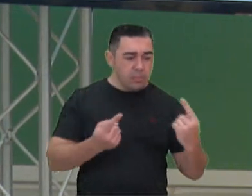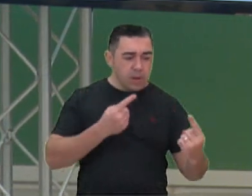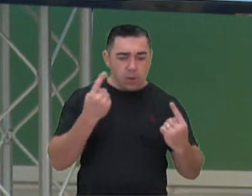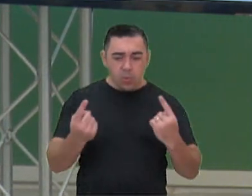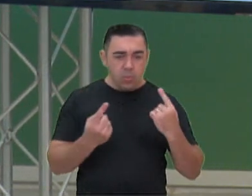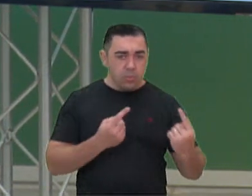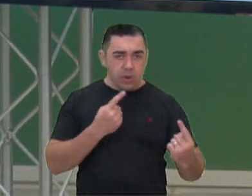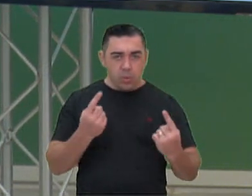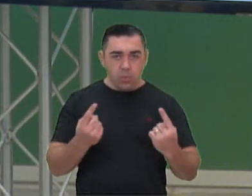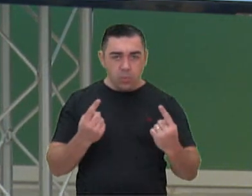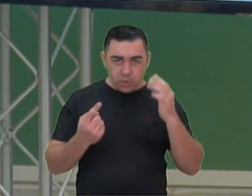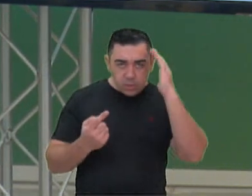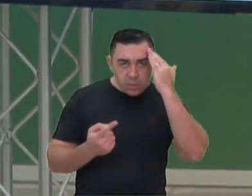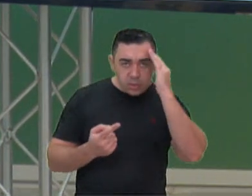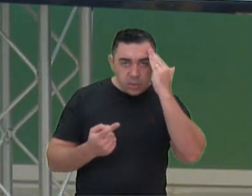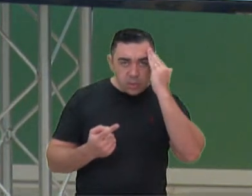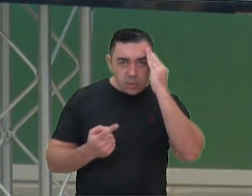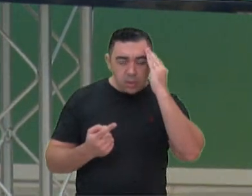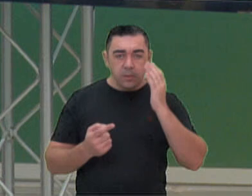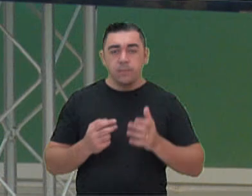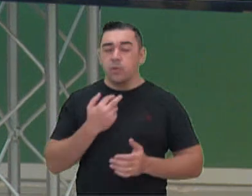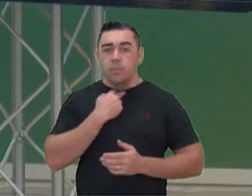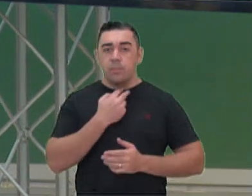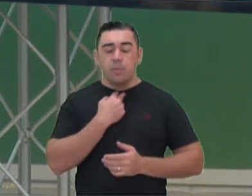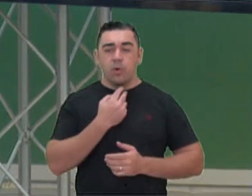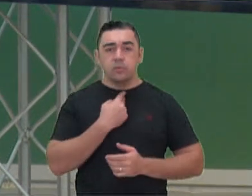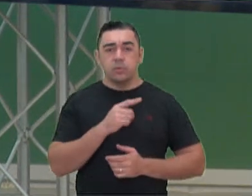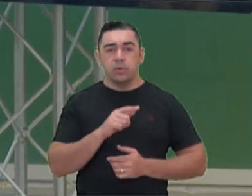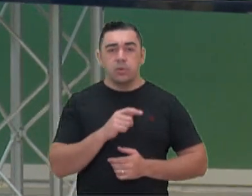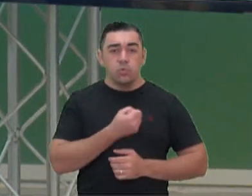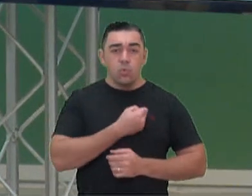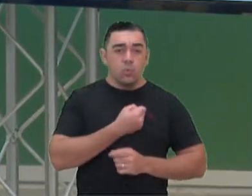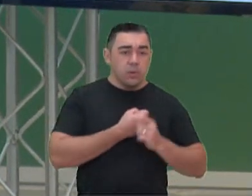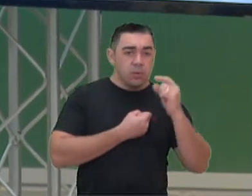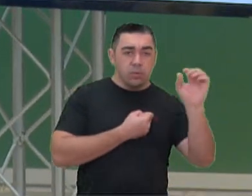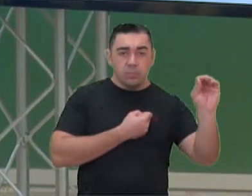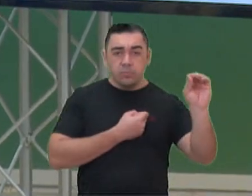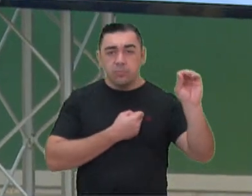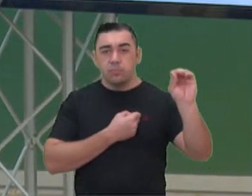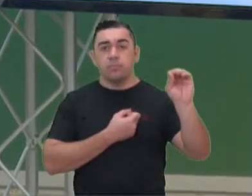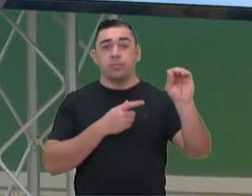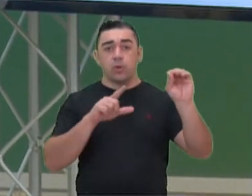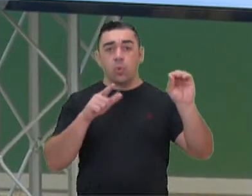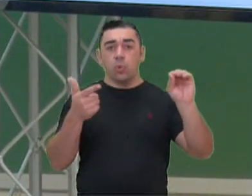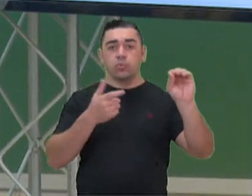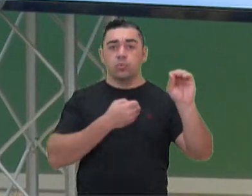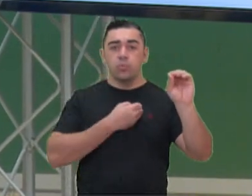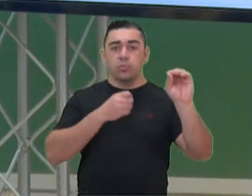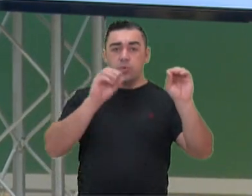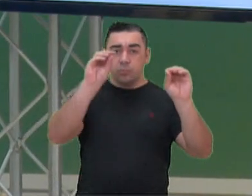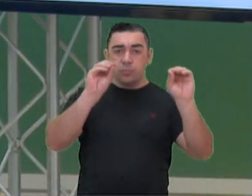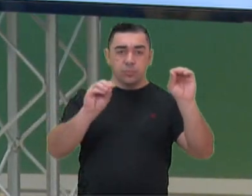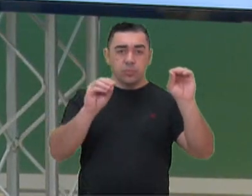1, de 1 para 1, de 1 para 1. Assim você consegue pensar no que é uma função